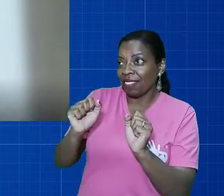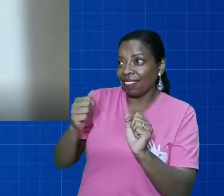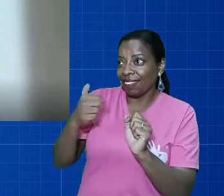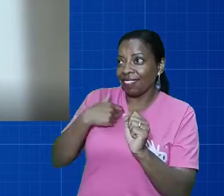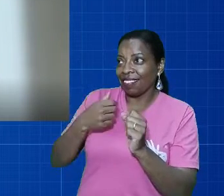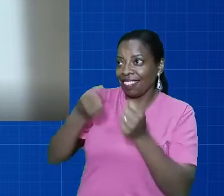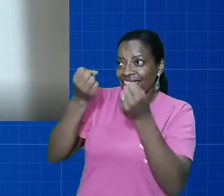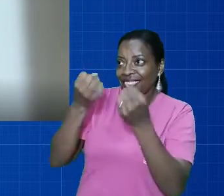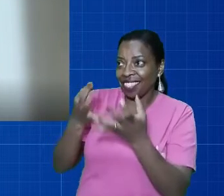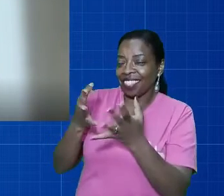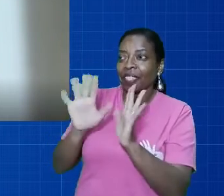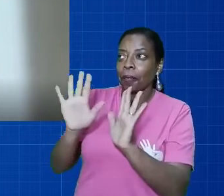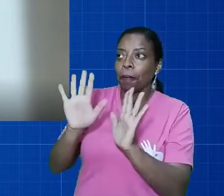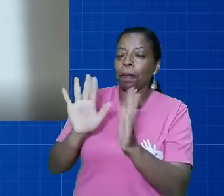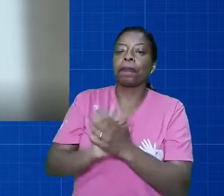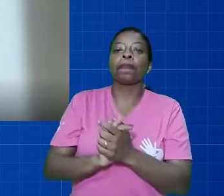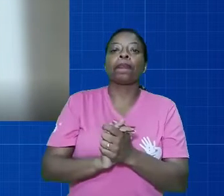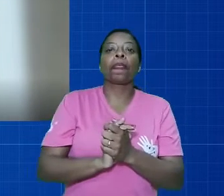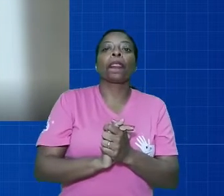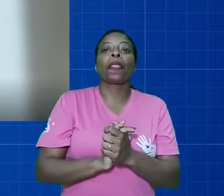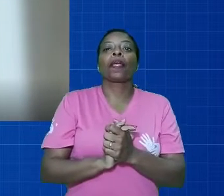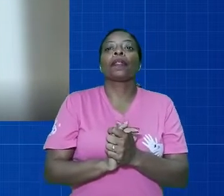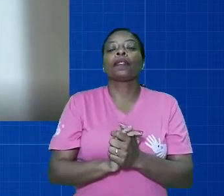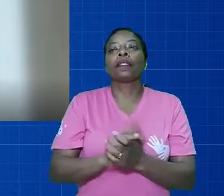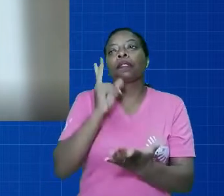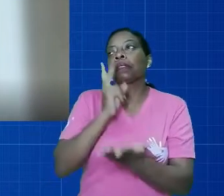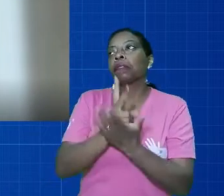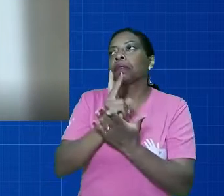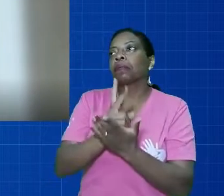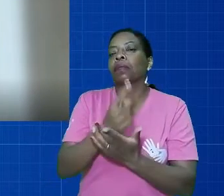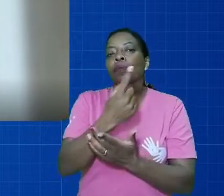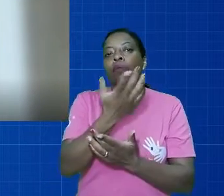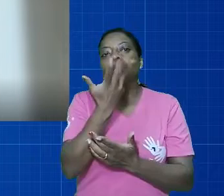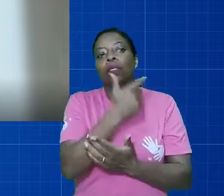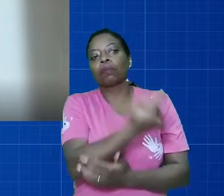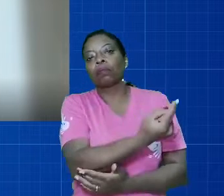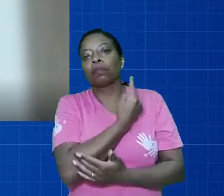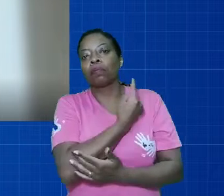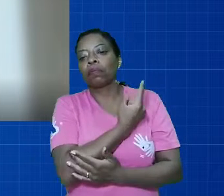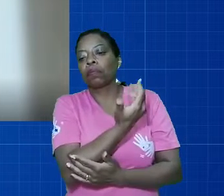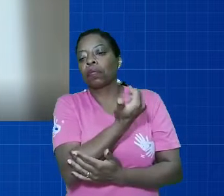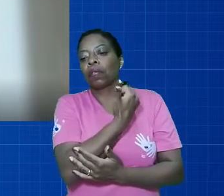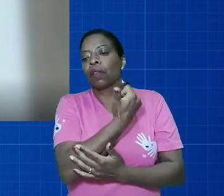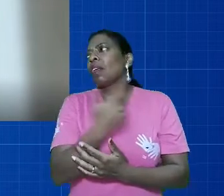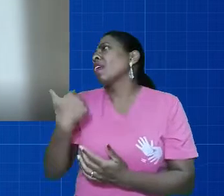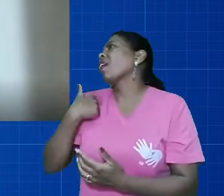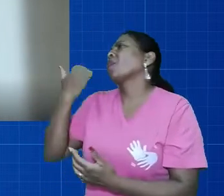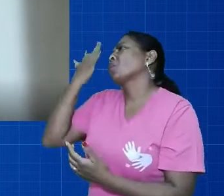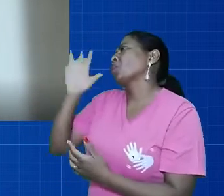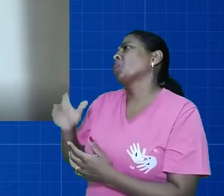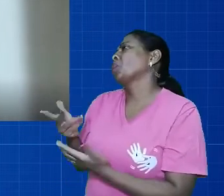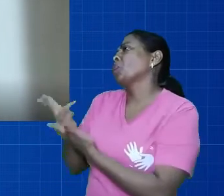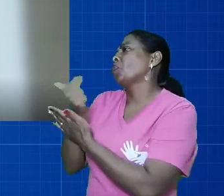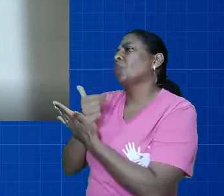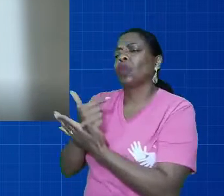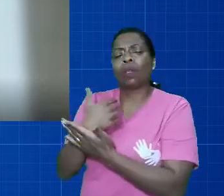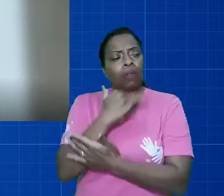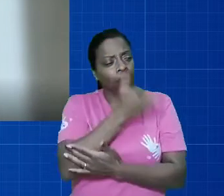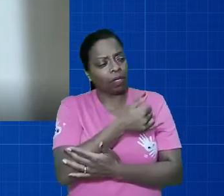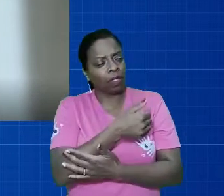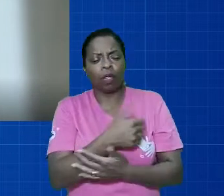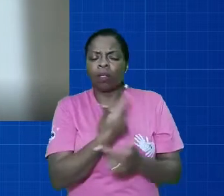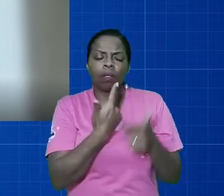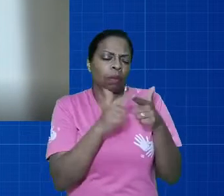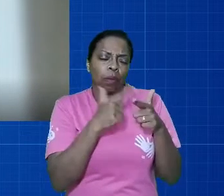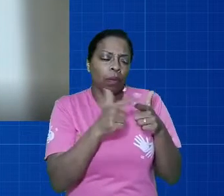aqui, sempre quando uma criança chegava para mim e falava assim: ah, professora, eu não sei desenhar, eu disse: não tem problema, a gente vai fazer hoje